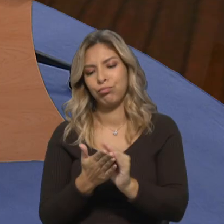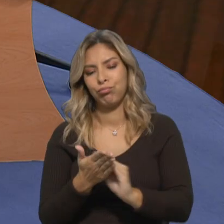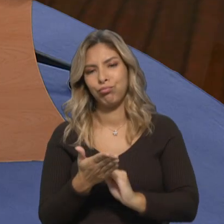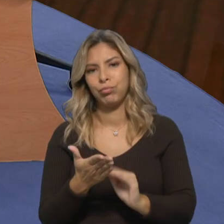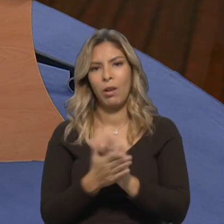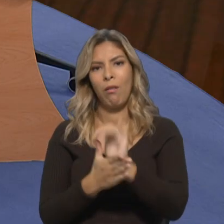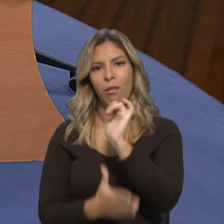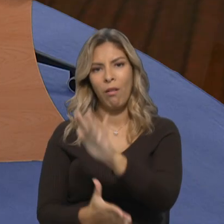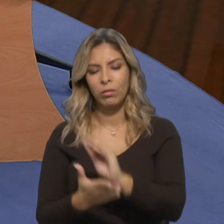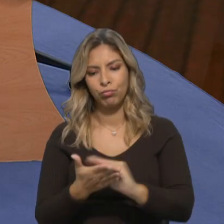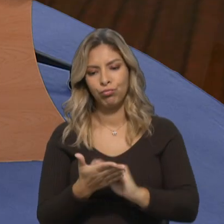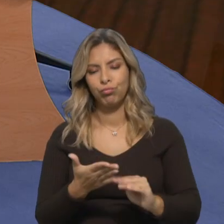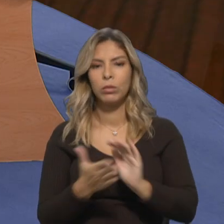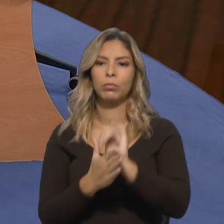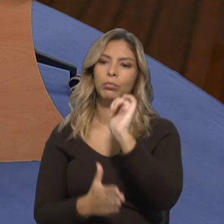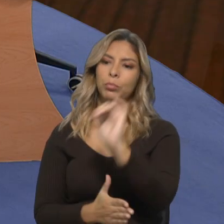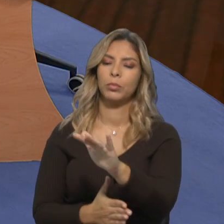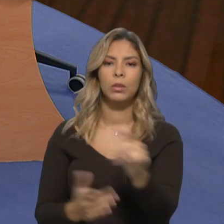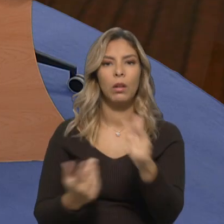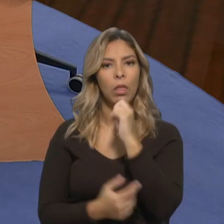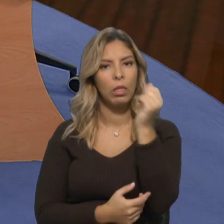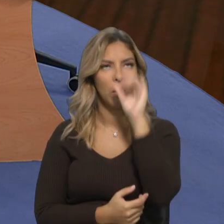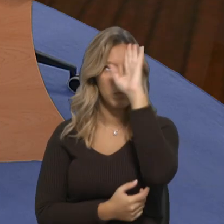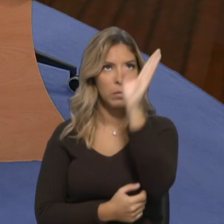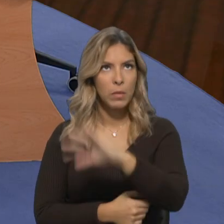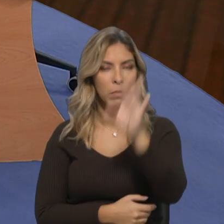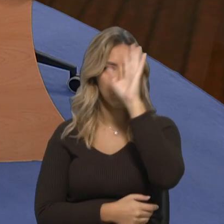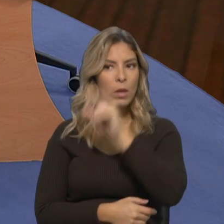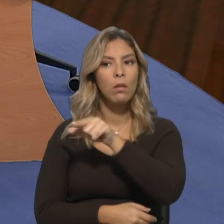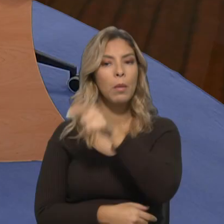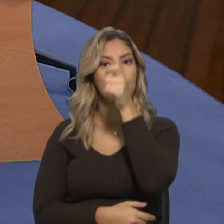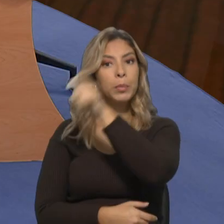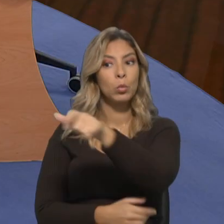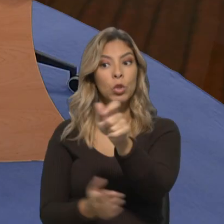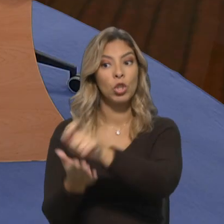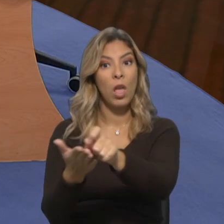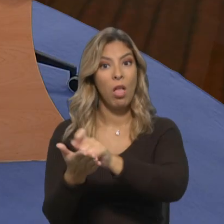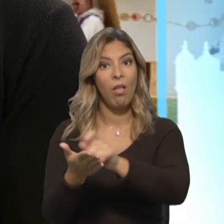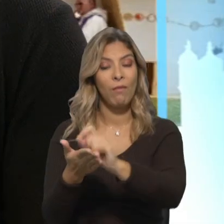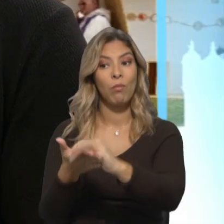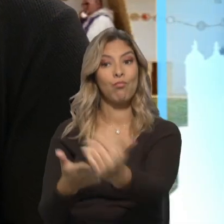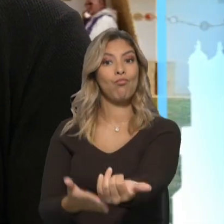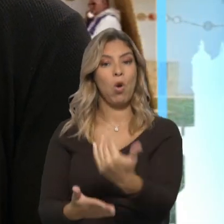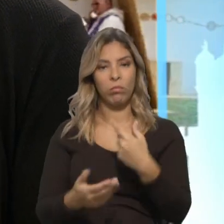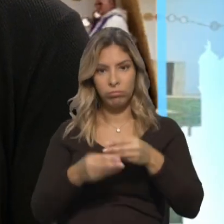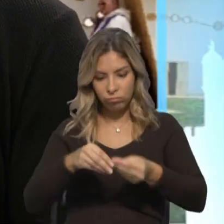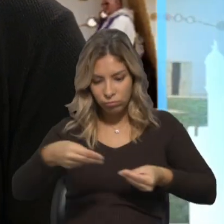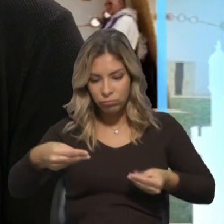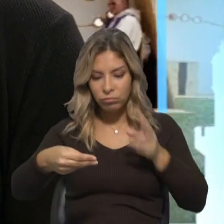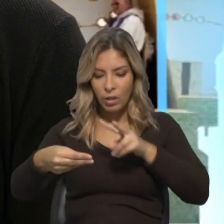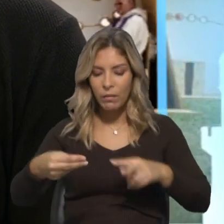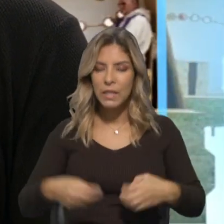sempre em cima do acontecimento, digamos assim, e ele vivia tudo aquilo que os seus missionários viviam. Portanto, para nós,